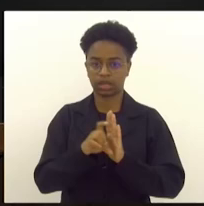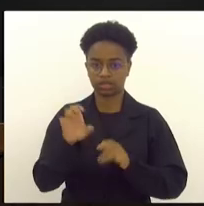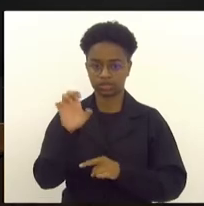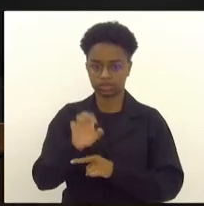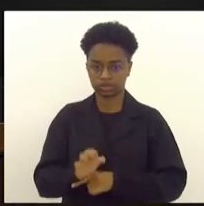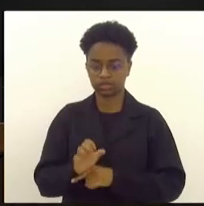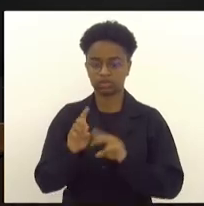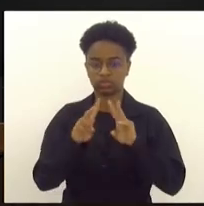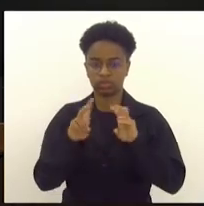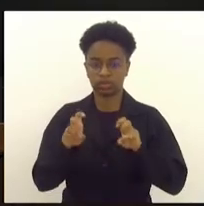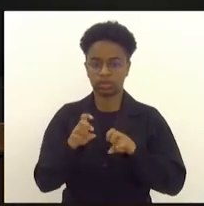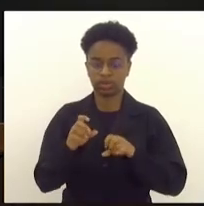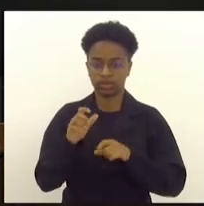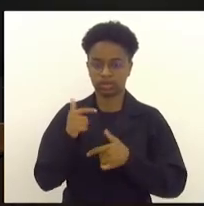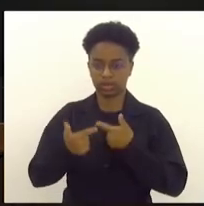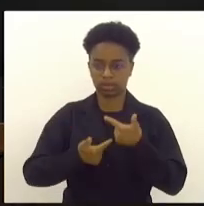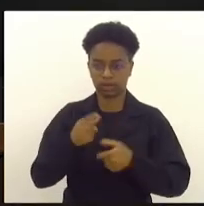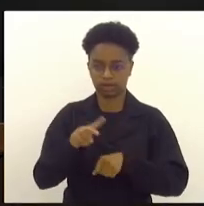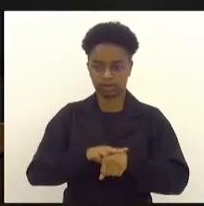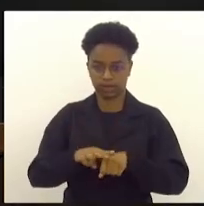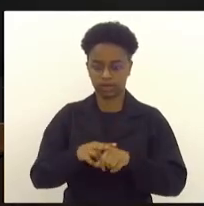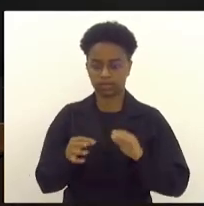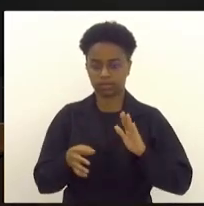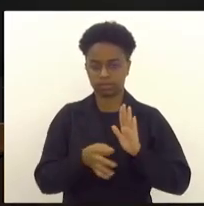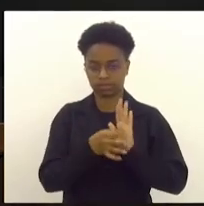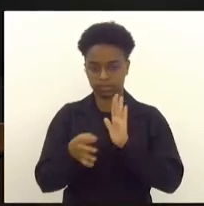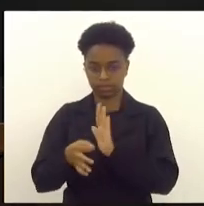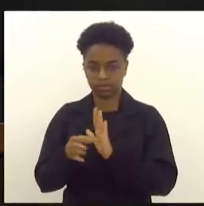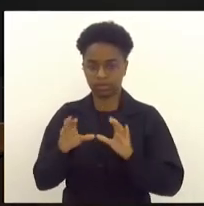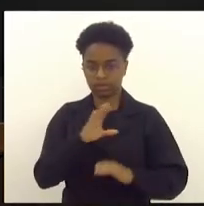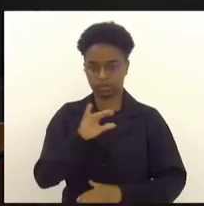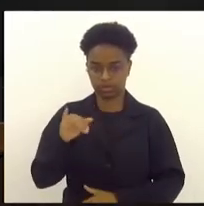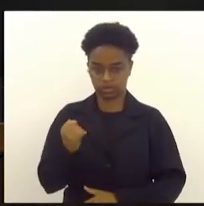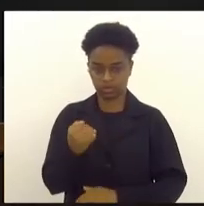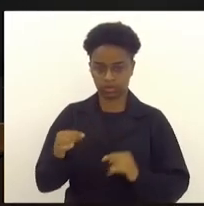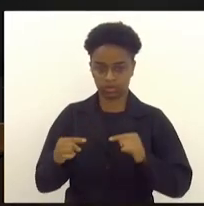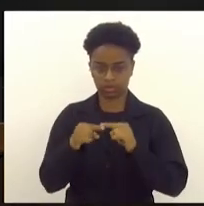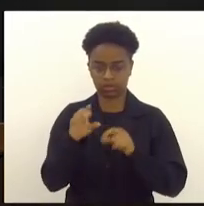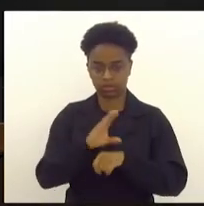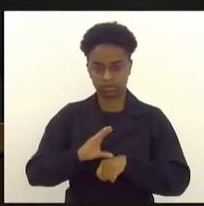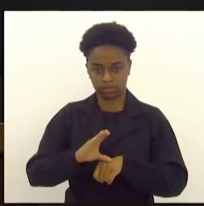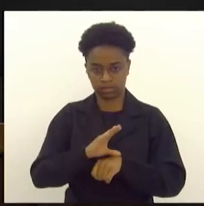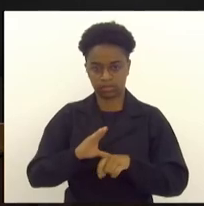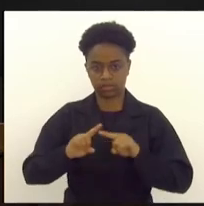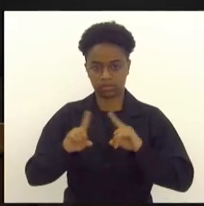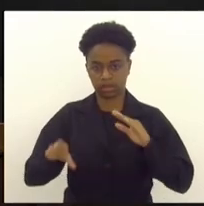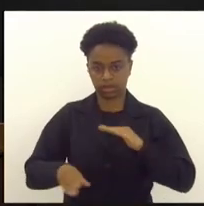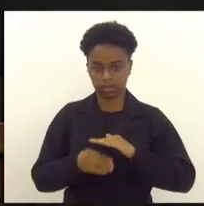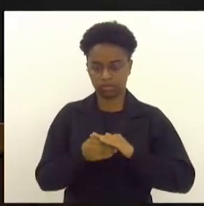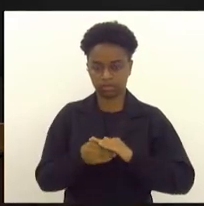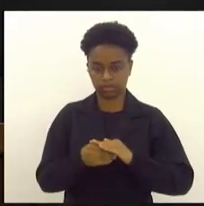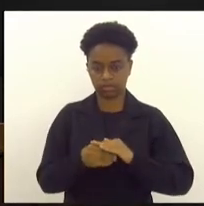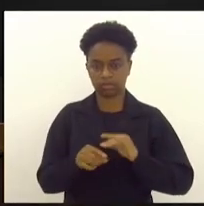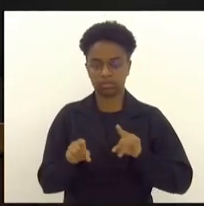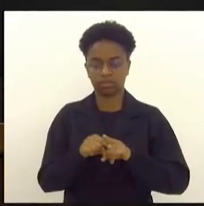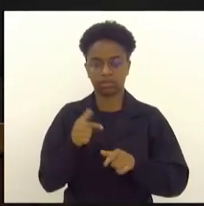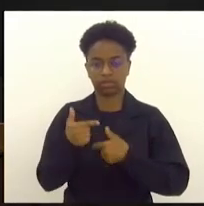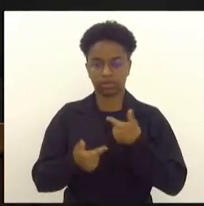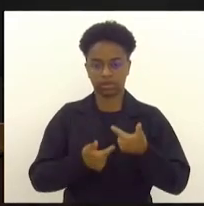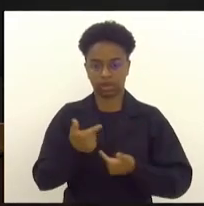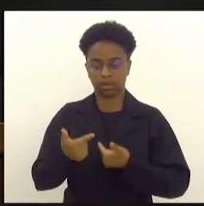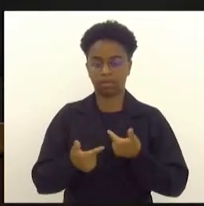estadual do emprego Verde pareceres das comissões Constituição e justiça pela constitucionalidade com emendas de trabalho